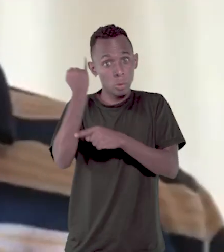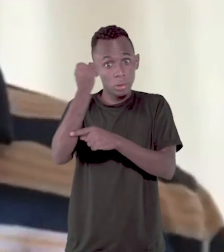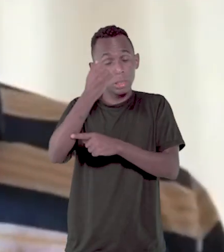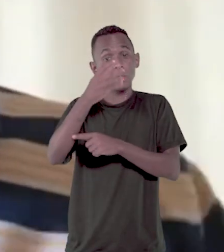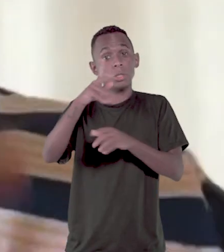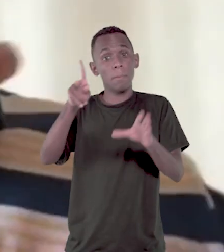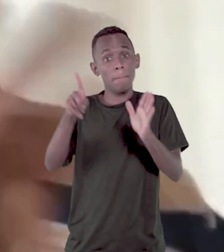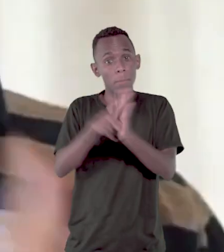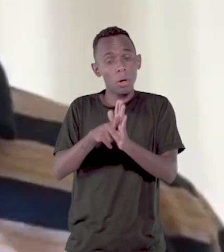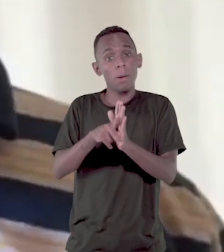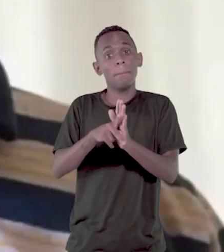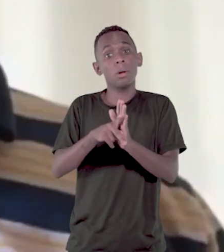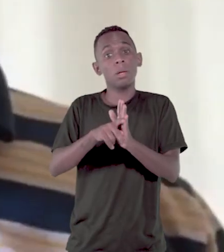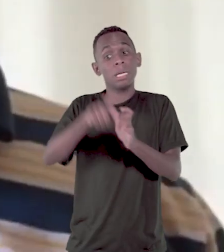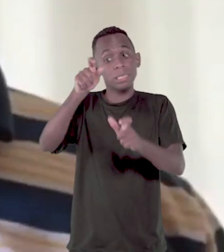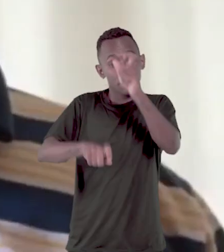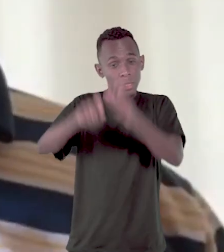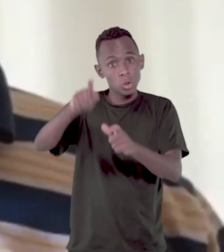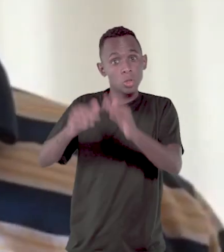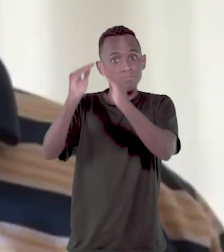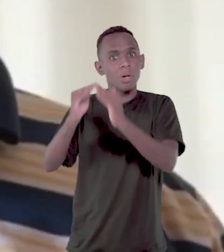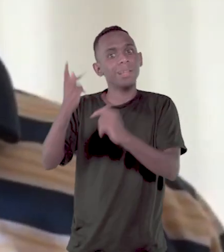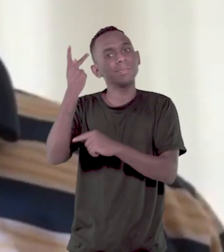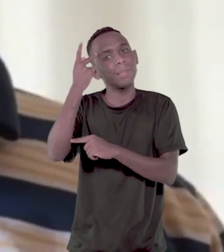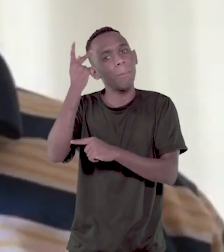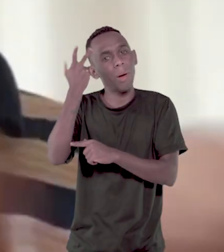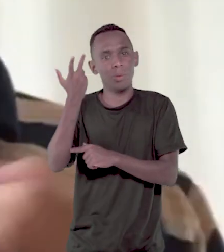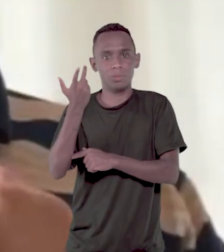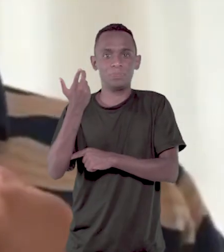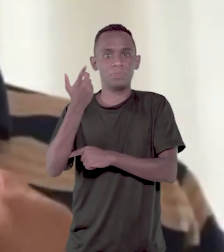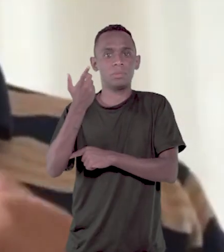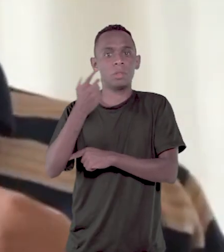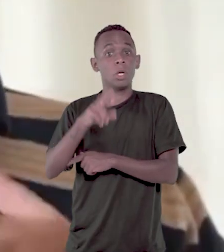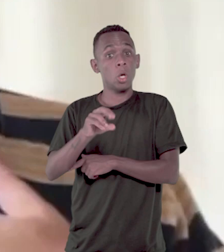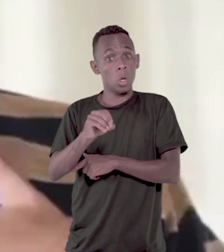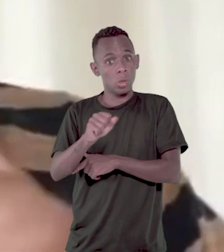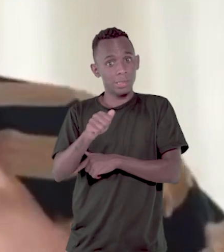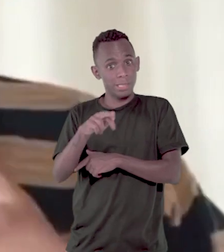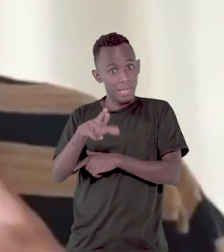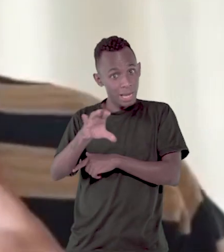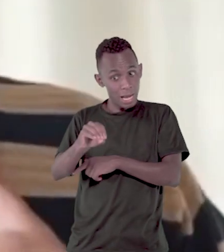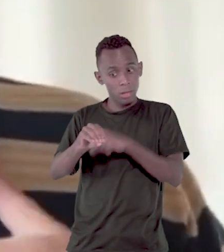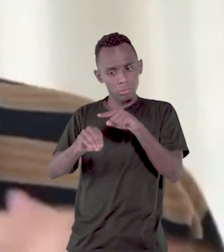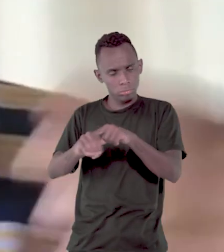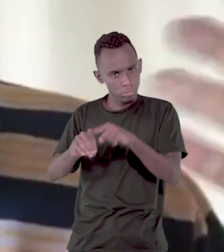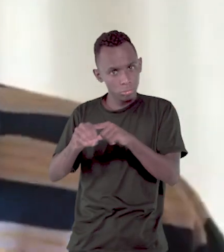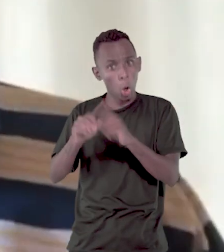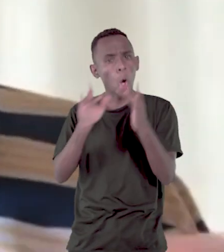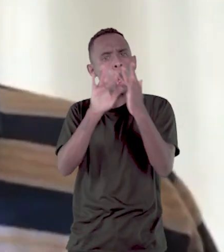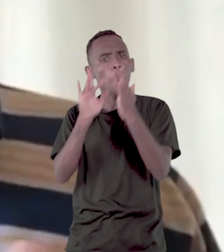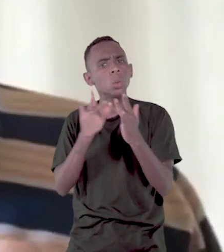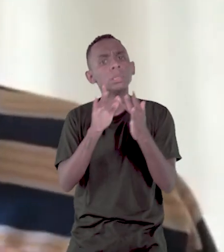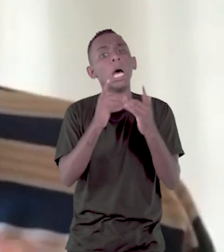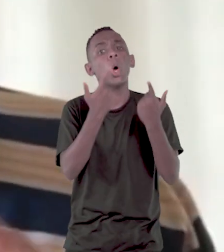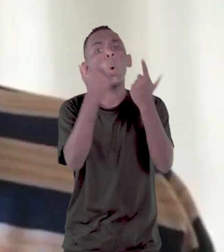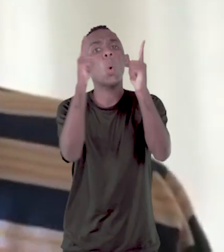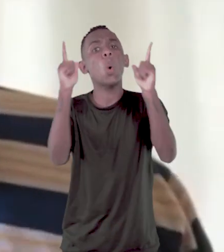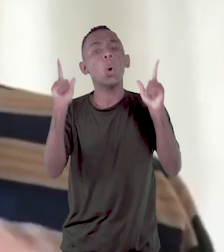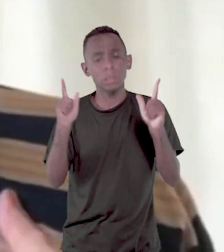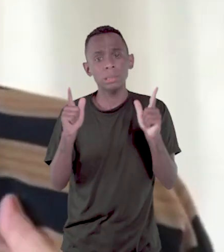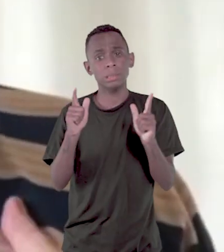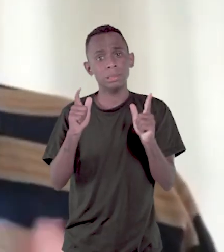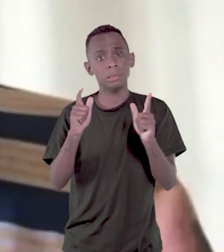muito importantes das pessoas de São Paulo, porque o Rosário Fusco entrou em contato com